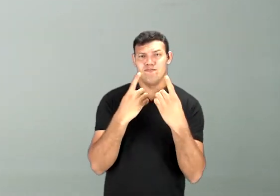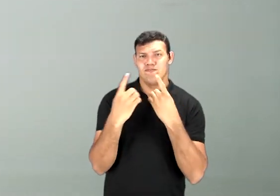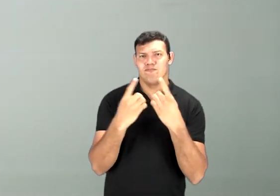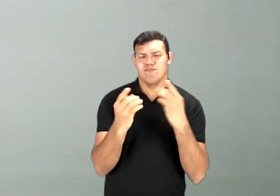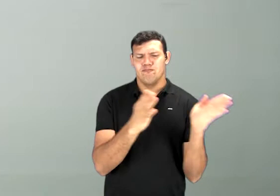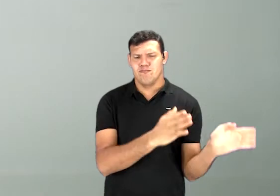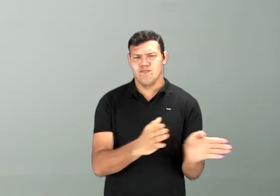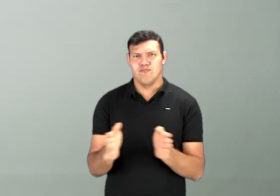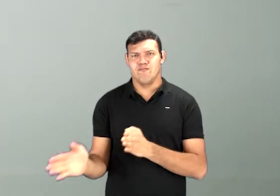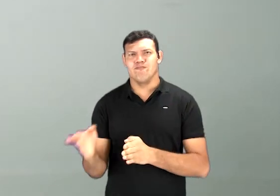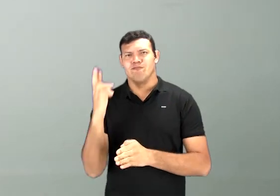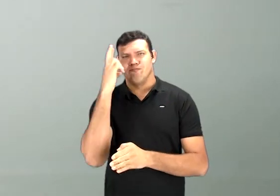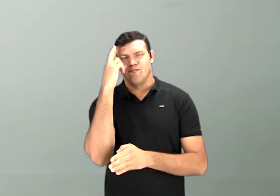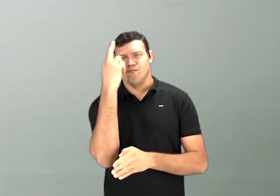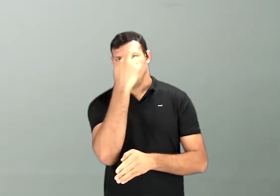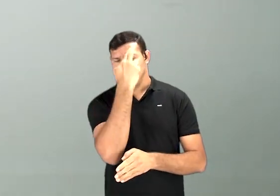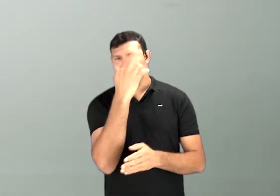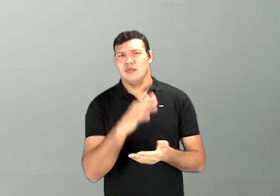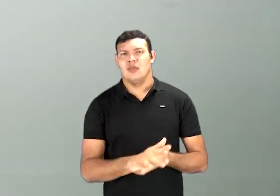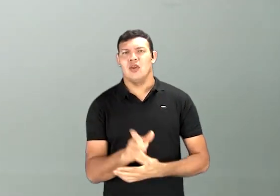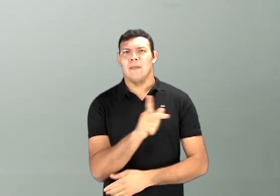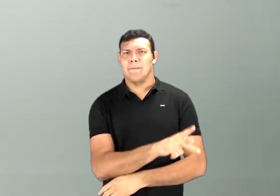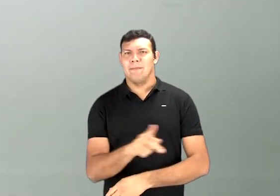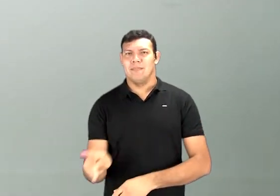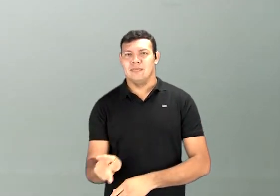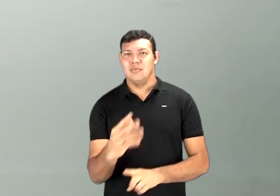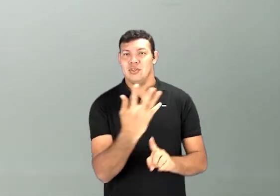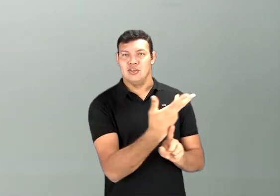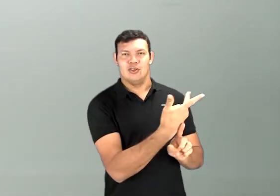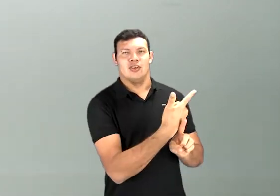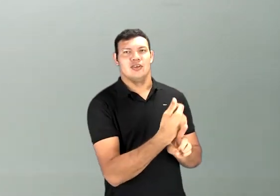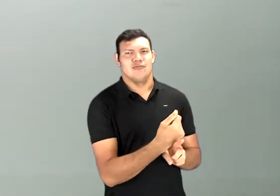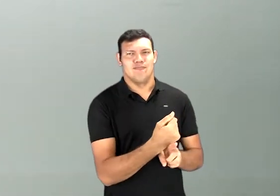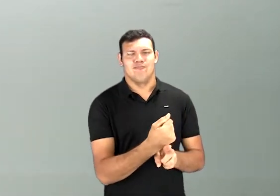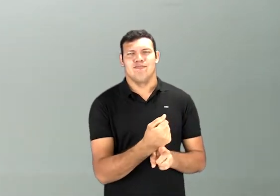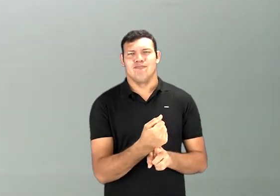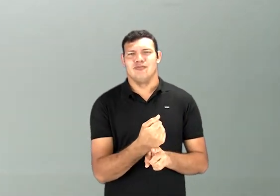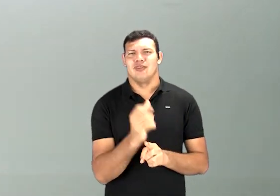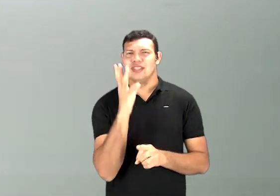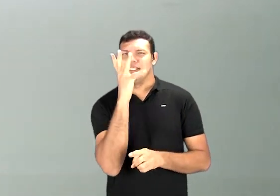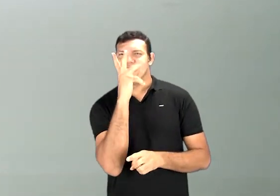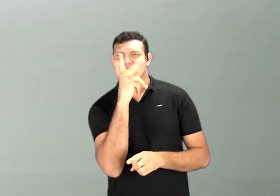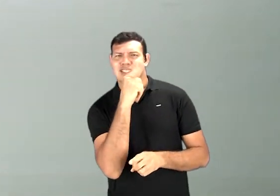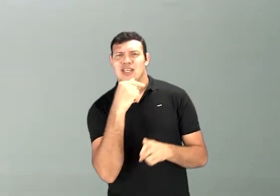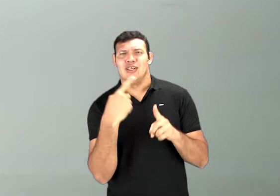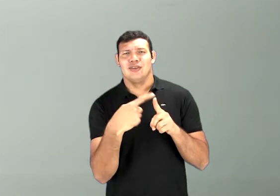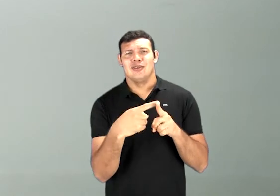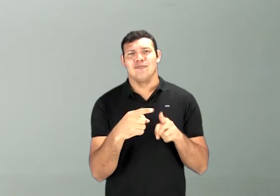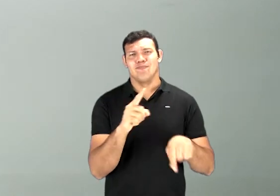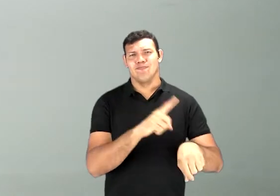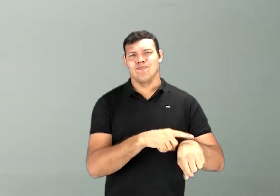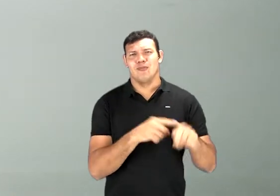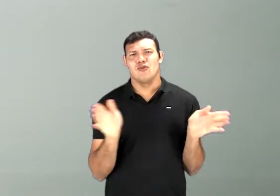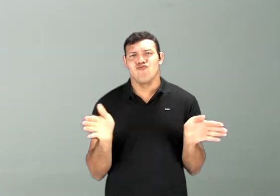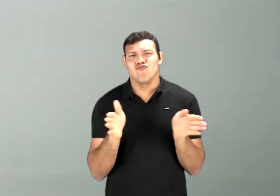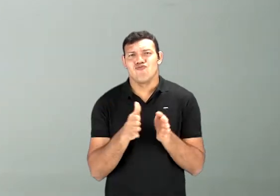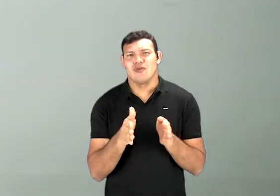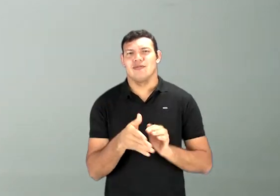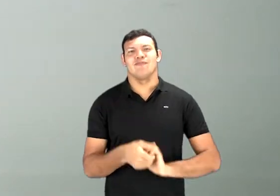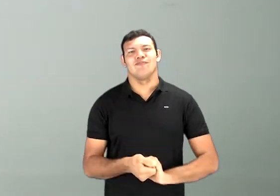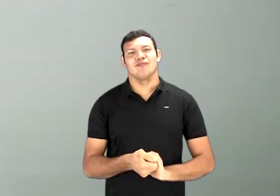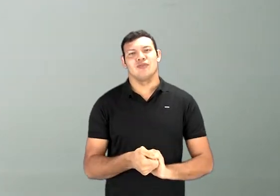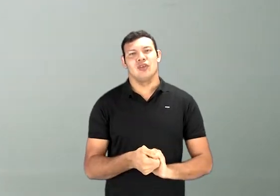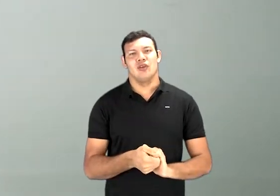não é verdade? Mas aí, para a professora de arte não se prolongar muito, porque o nosso tempo é curtinho, a gente vai se ater à